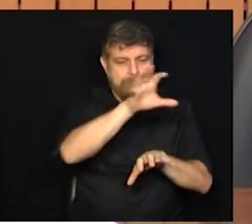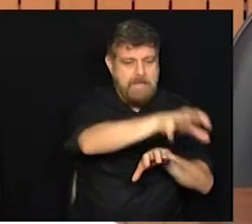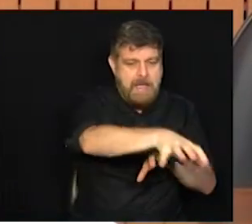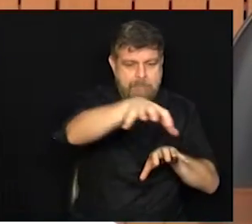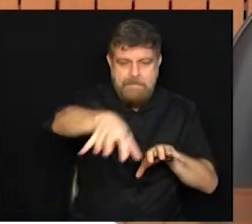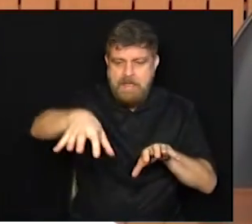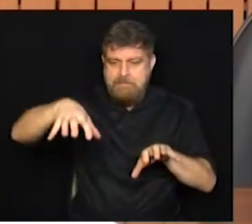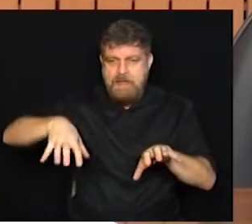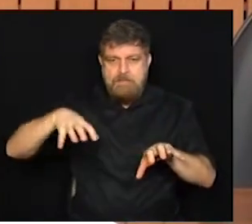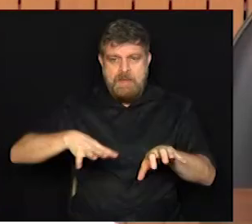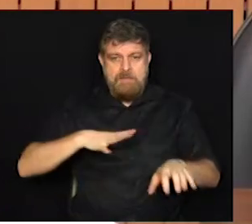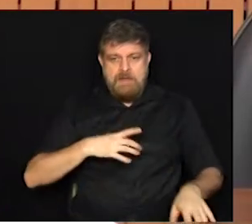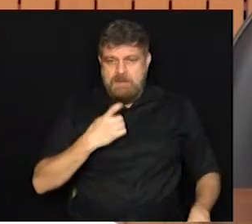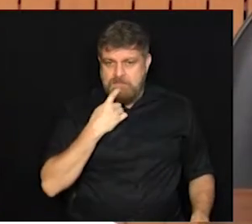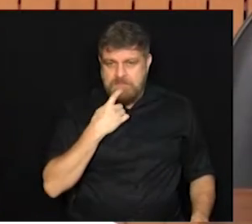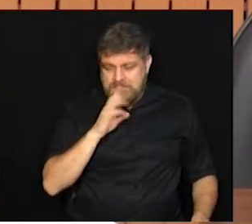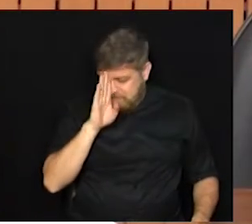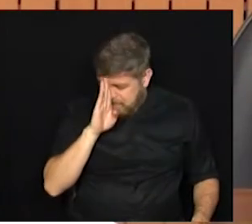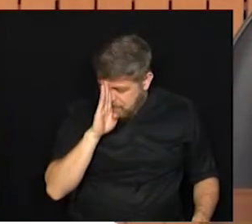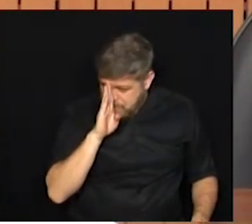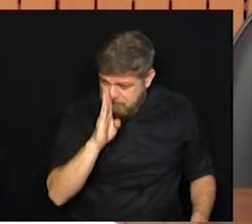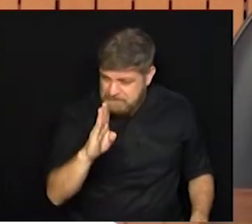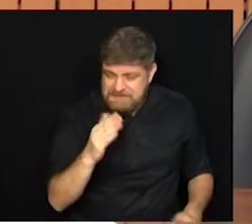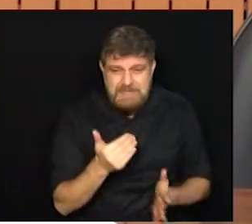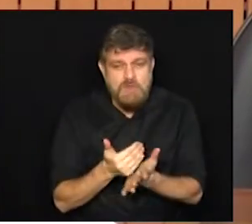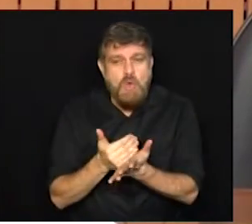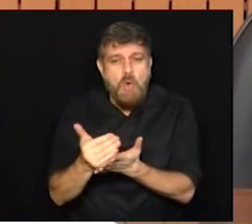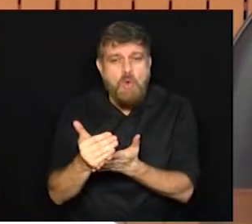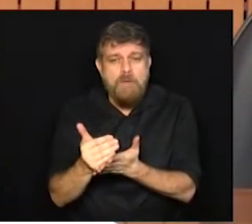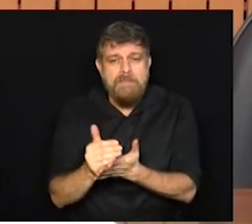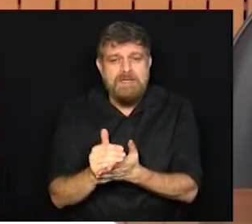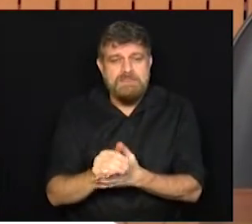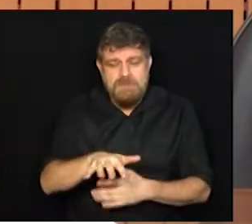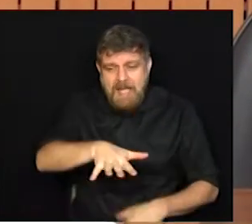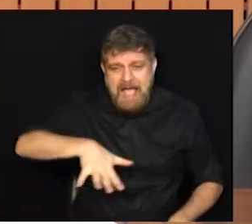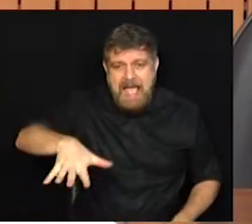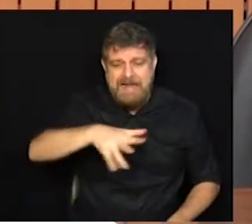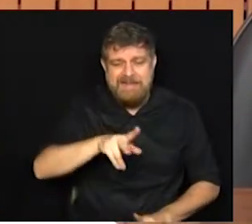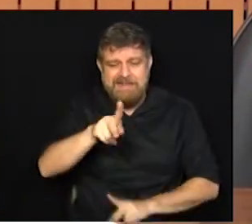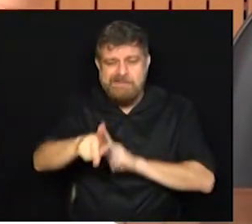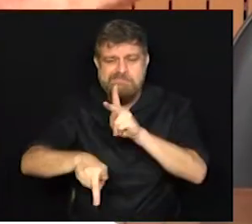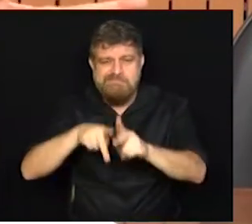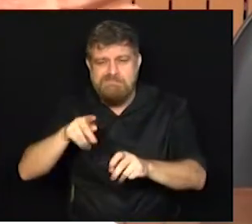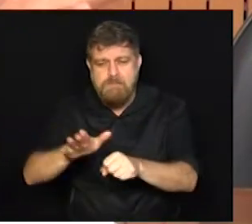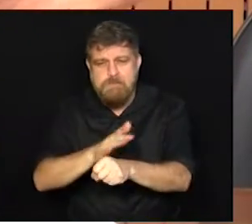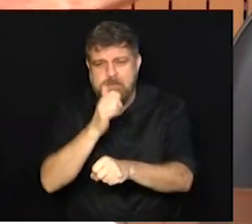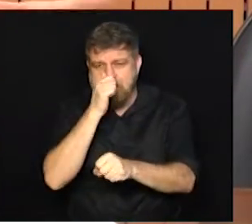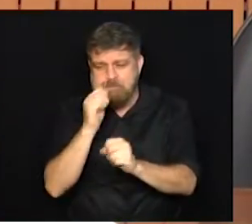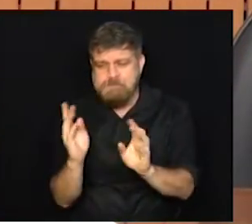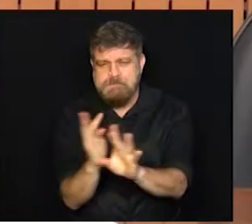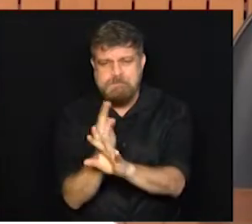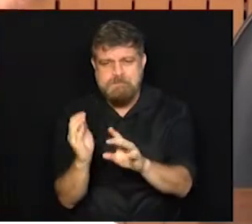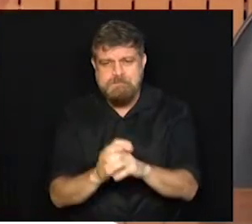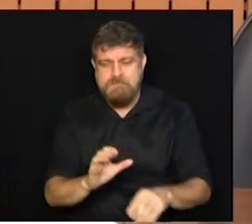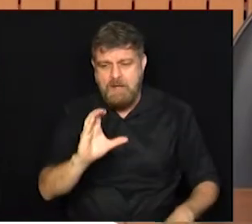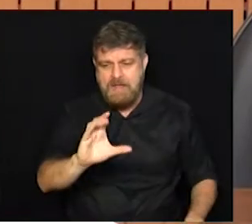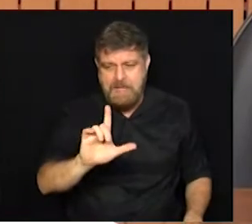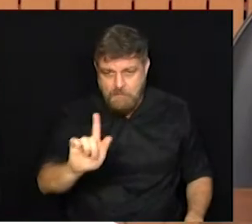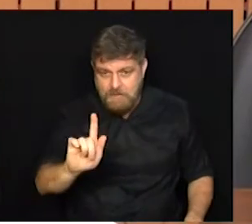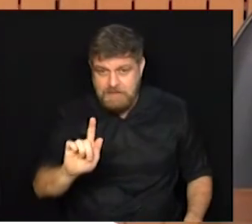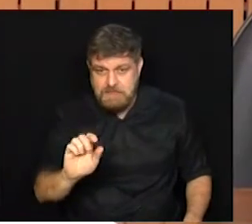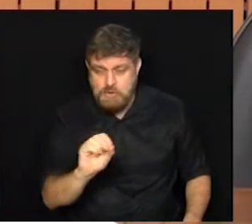Campinas, priorizando inicialmente essas regiões mais populosas, Campo